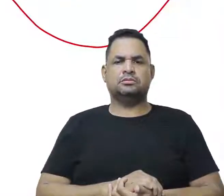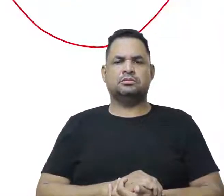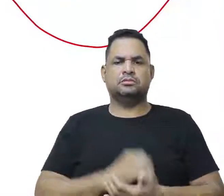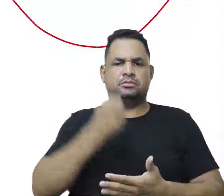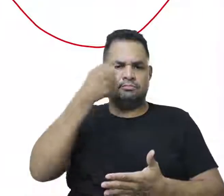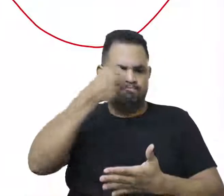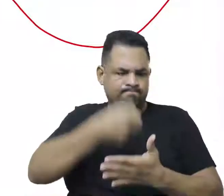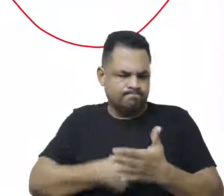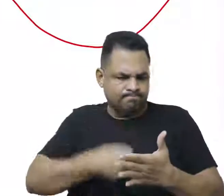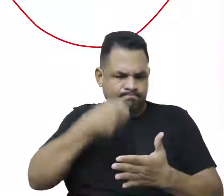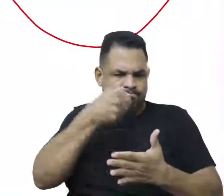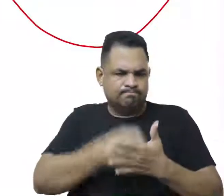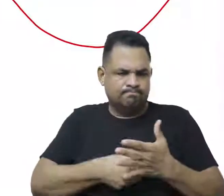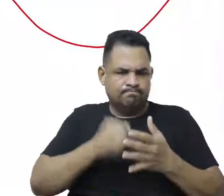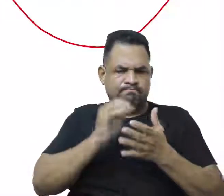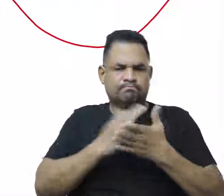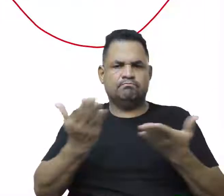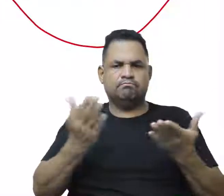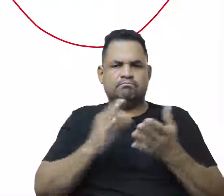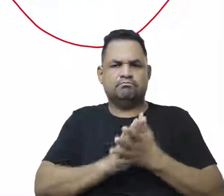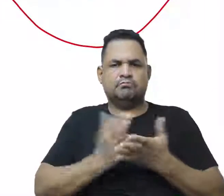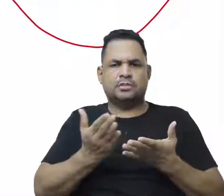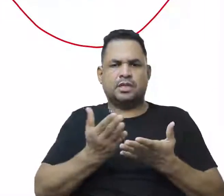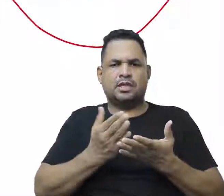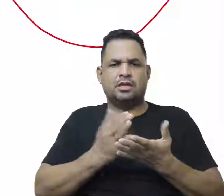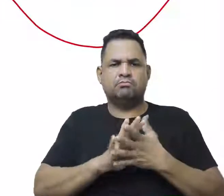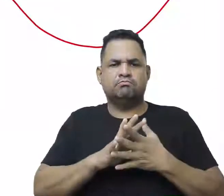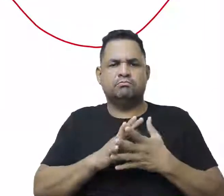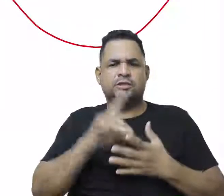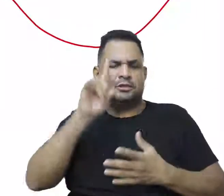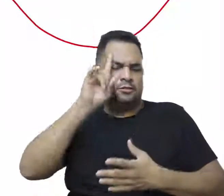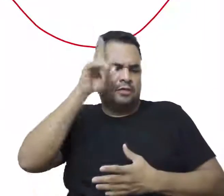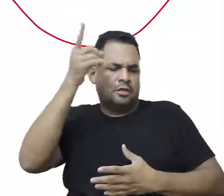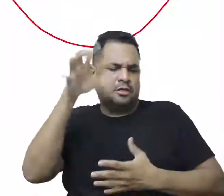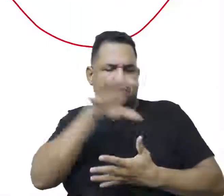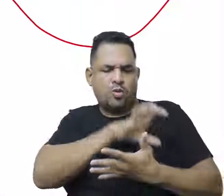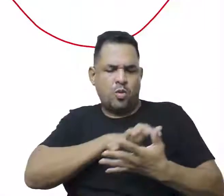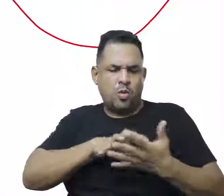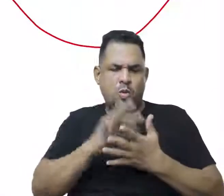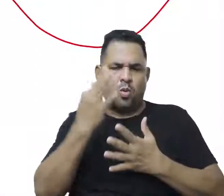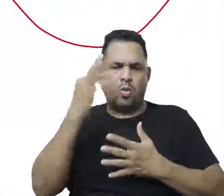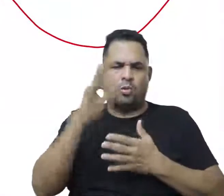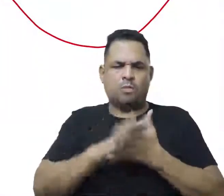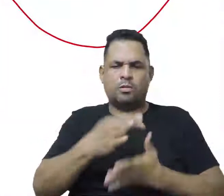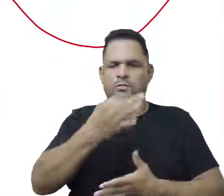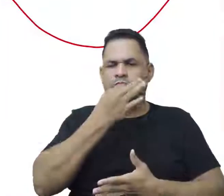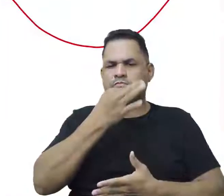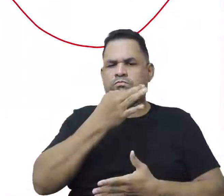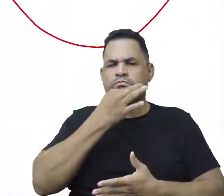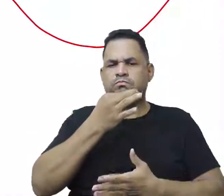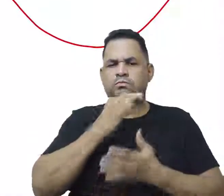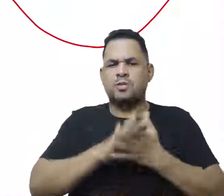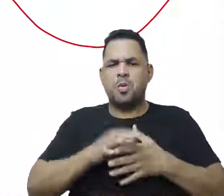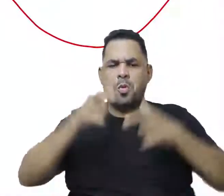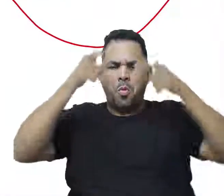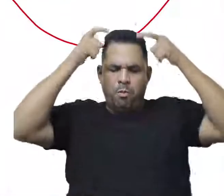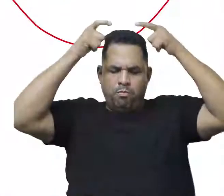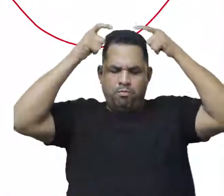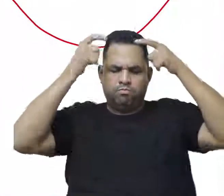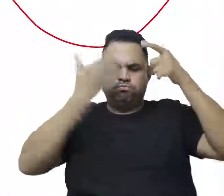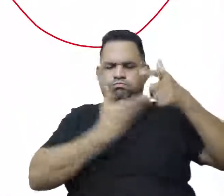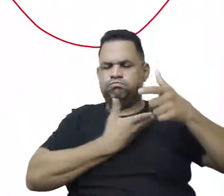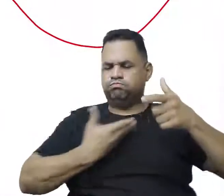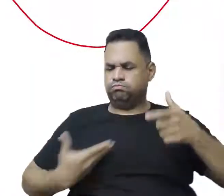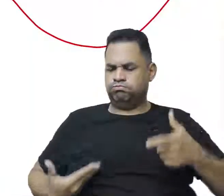defendeu aí esse espírito da Revolução Francesa e criticou essa monarquia essa